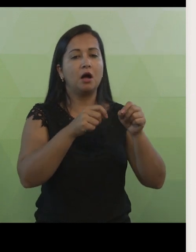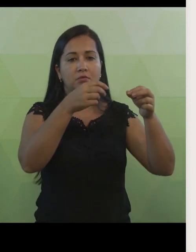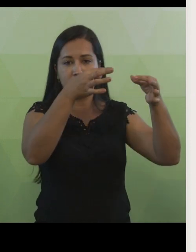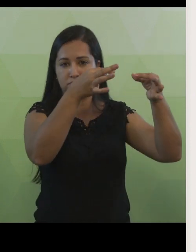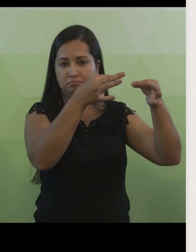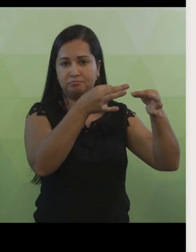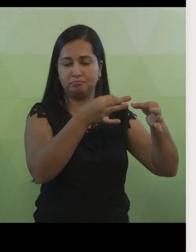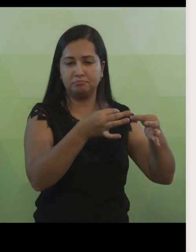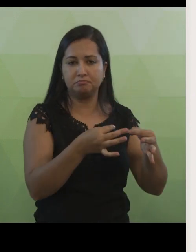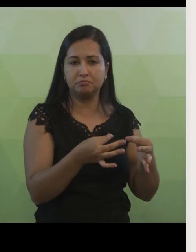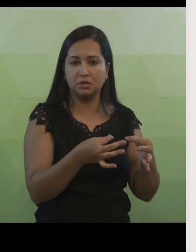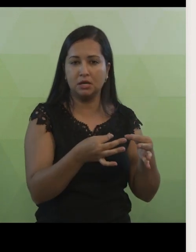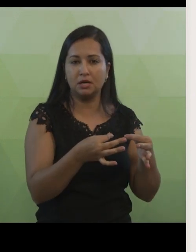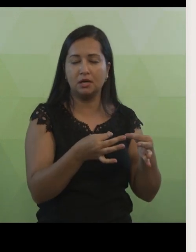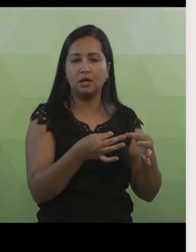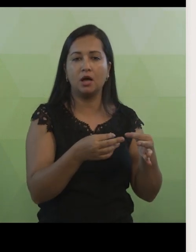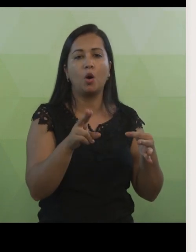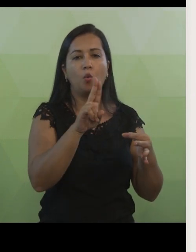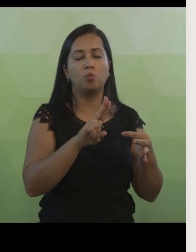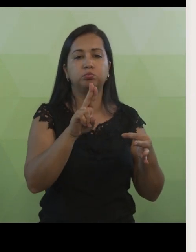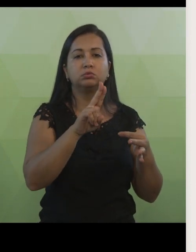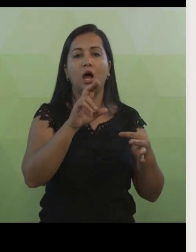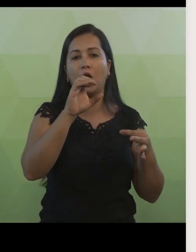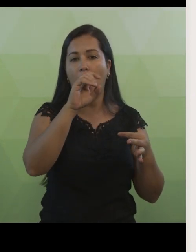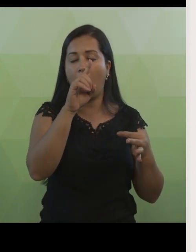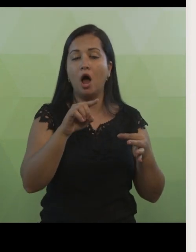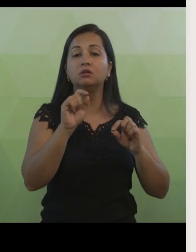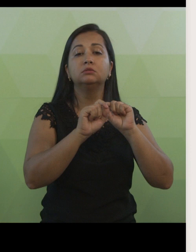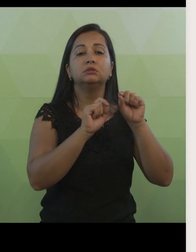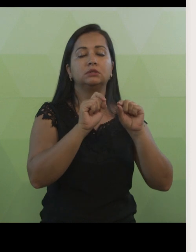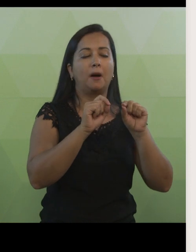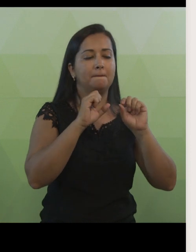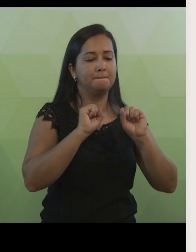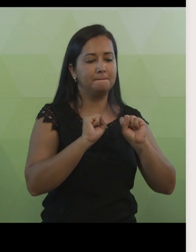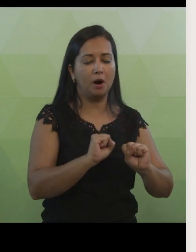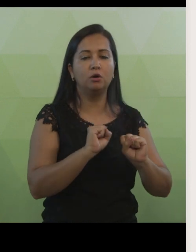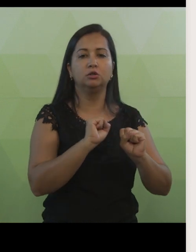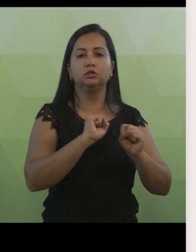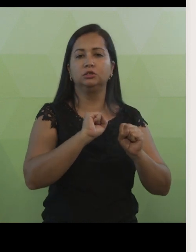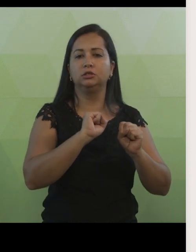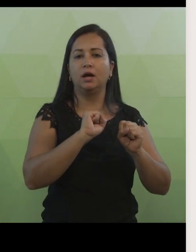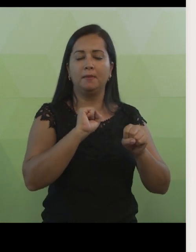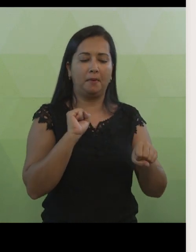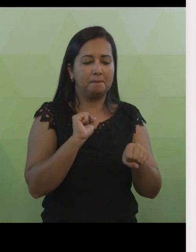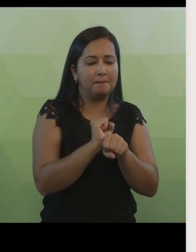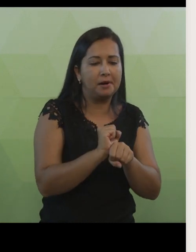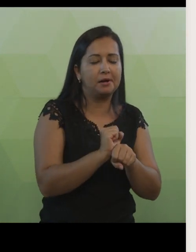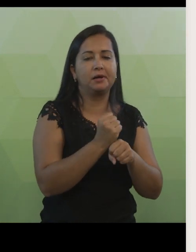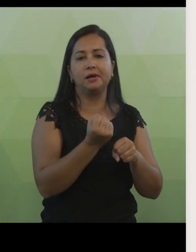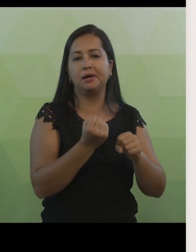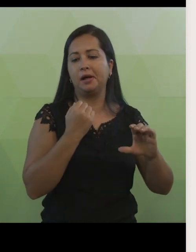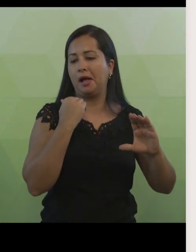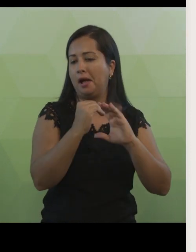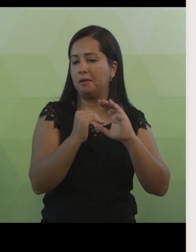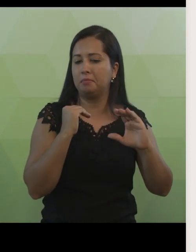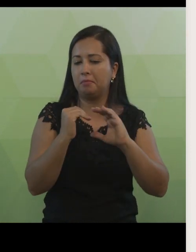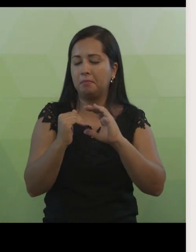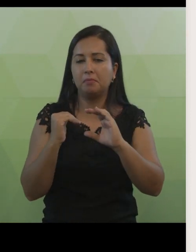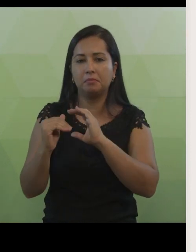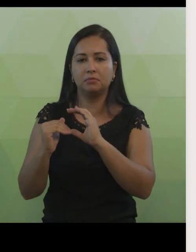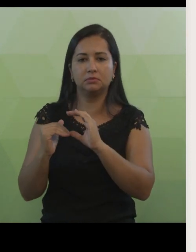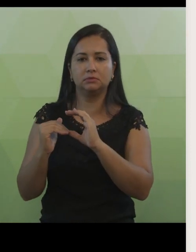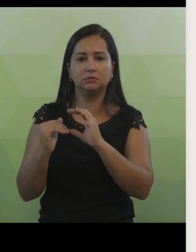verifico os pacotes até o nível da camada de transporte do modelo OSI, permitindo liberar ou bloquear de acordo com alguns critérios,